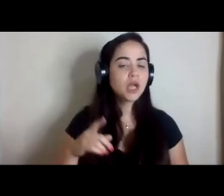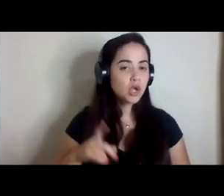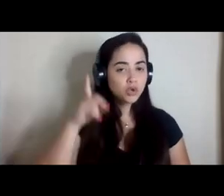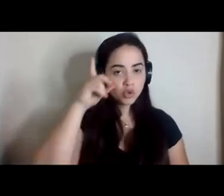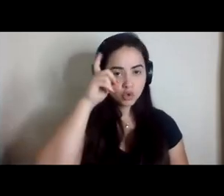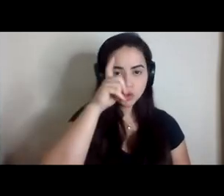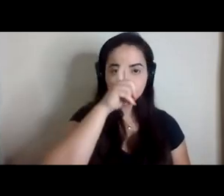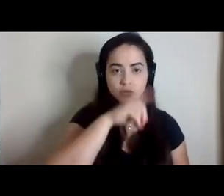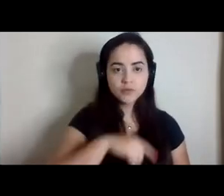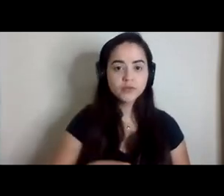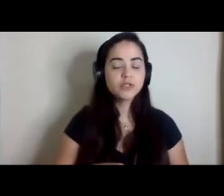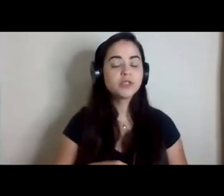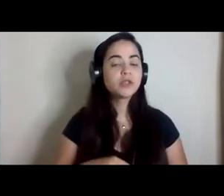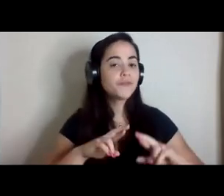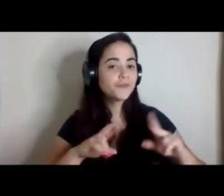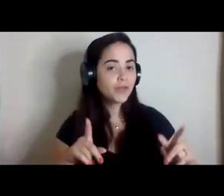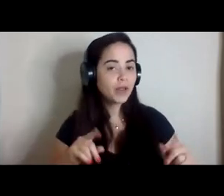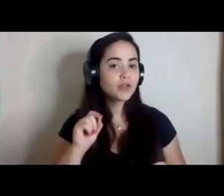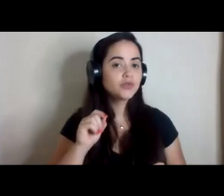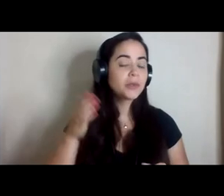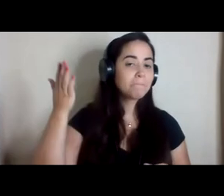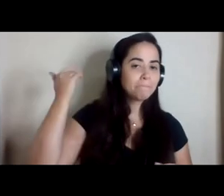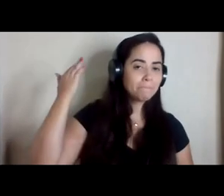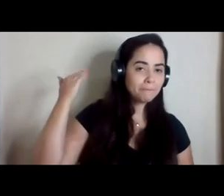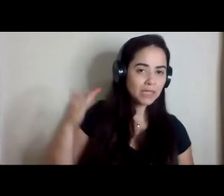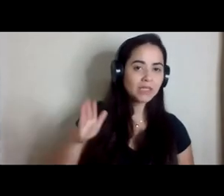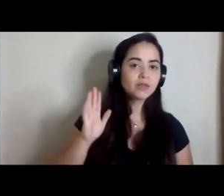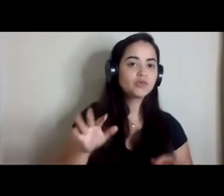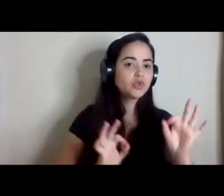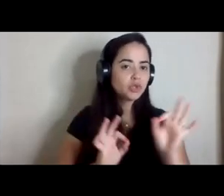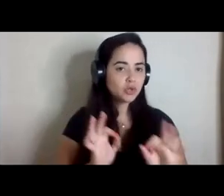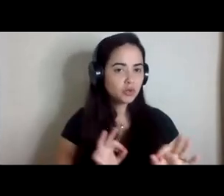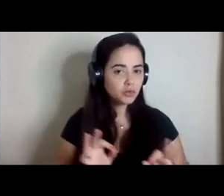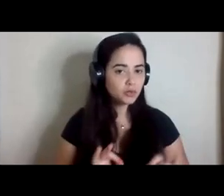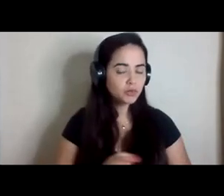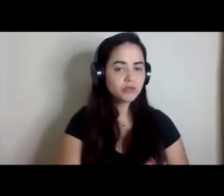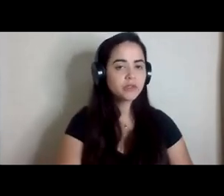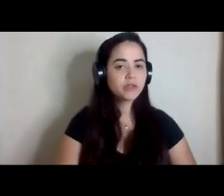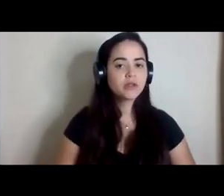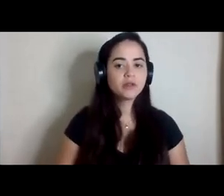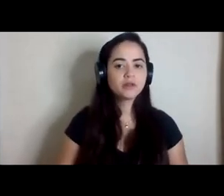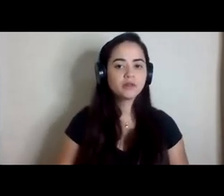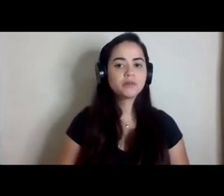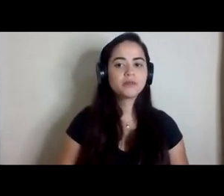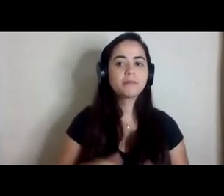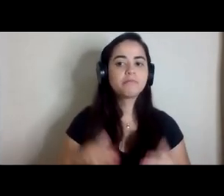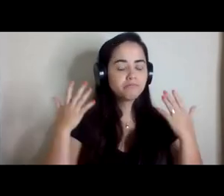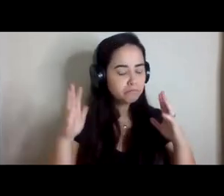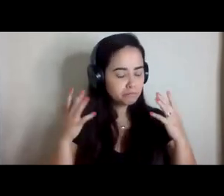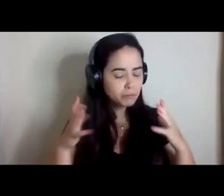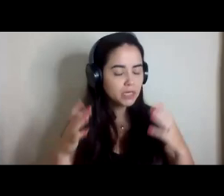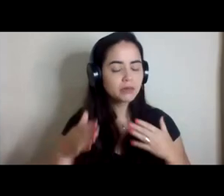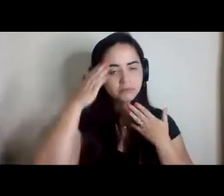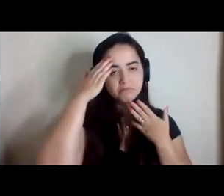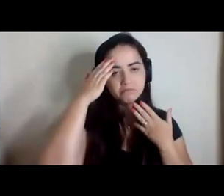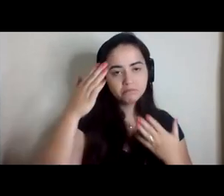tradicionalmente vinha sendo feito. A gente sabe das particularidades desse movimento virtual, então os parabéns e o agradecimento às